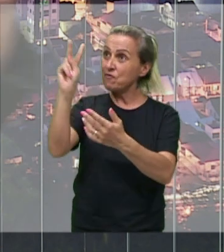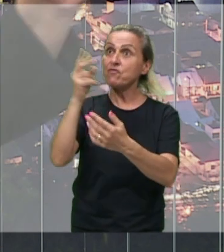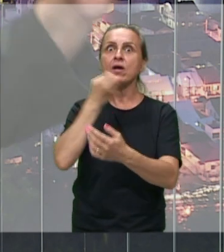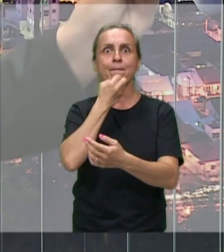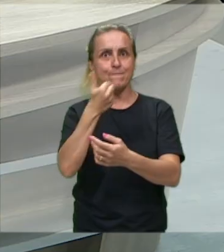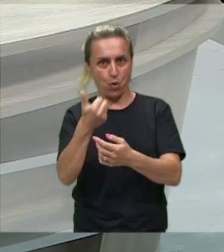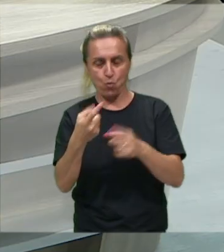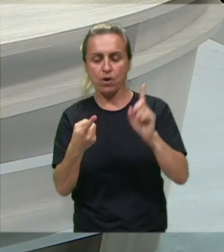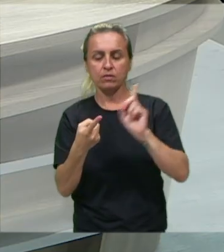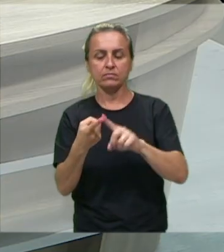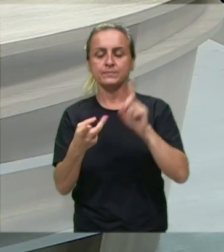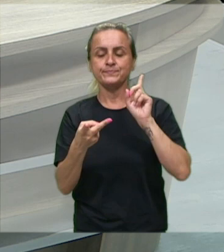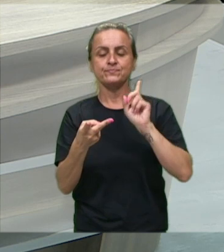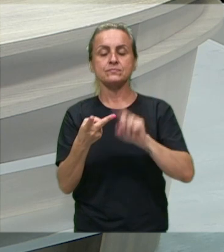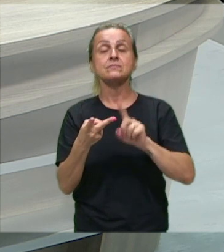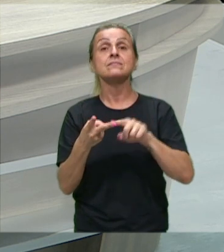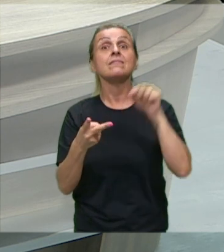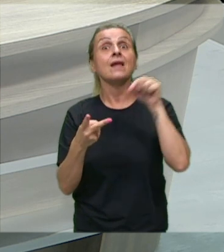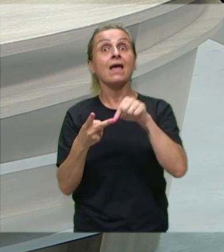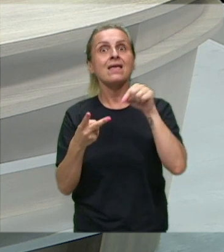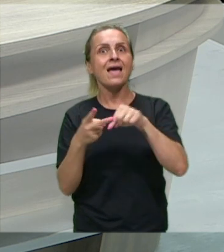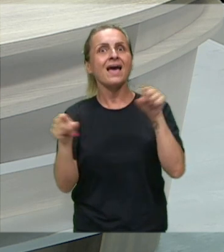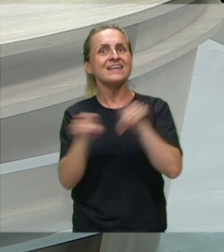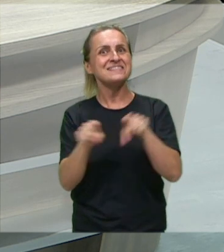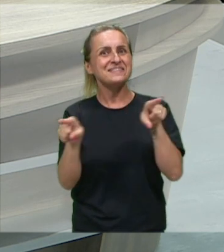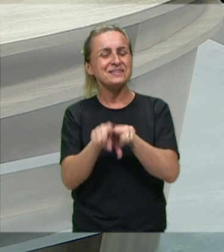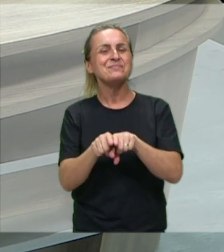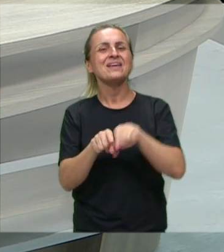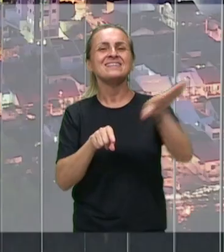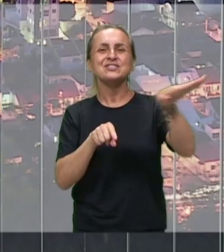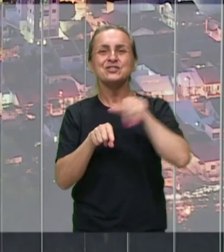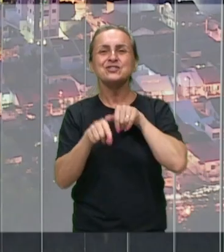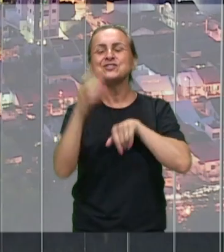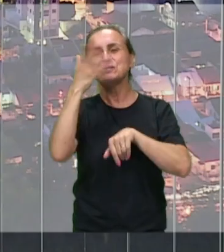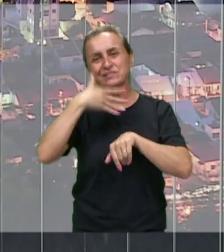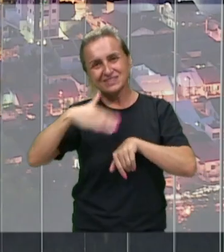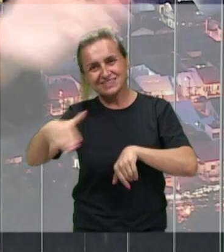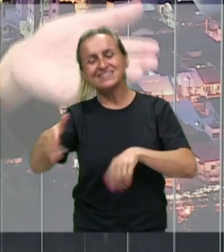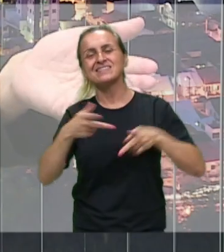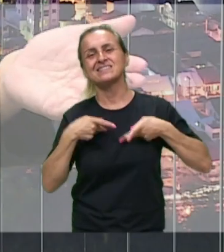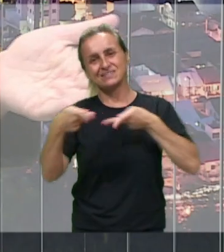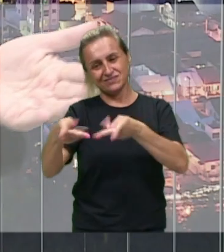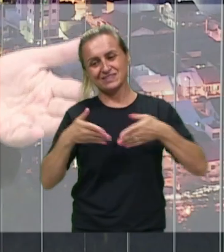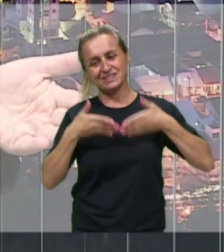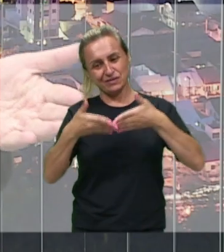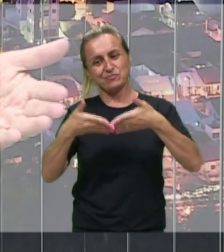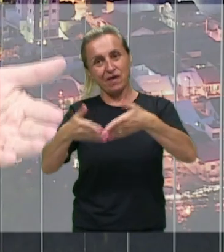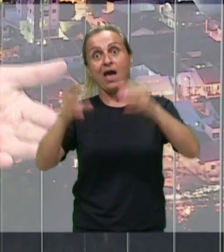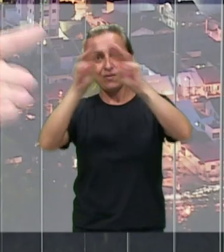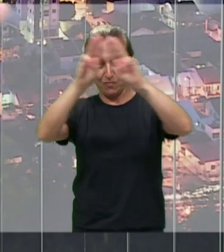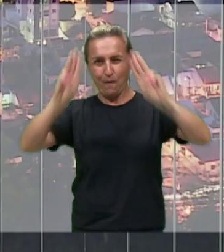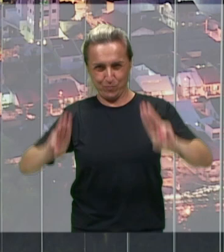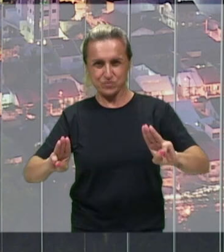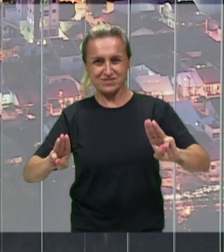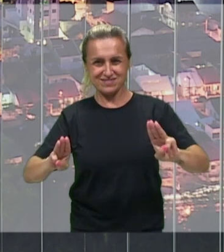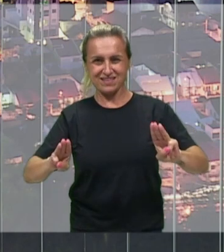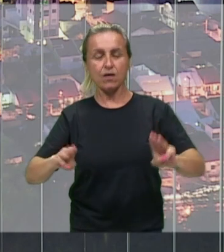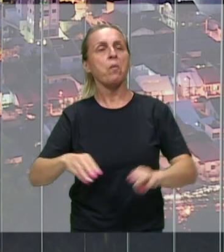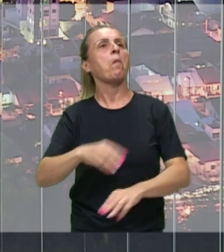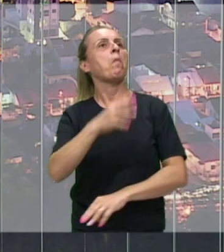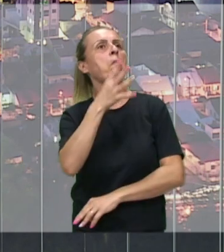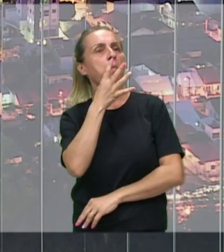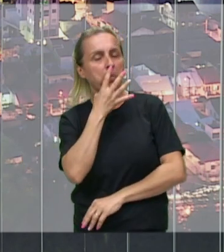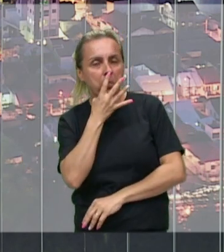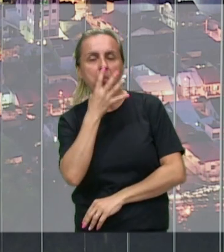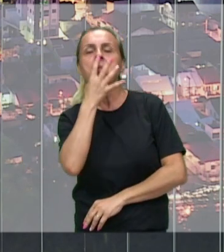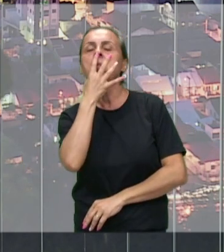pega cada tipo de barco, cada tamanho de barco, enfim. E essa ideia do museu também, e agregando com a